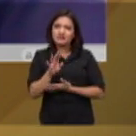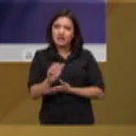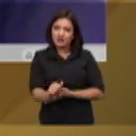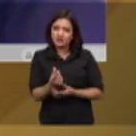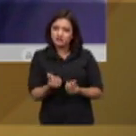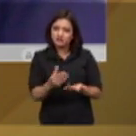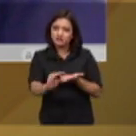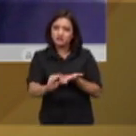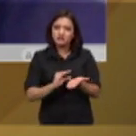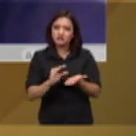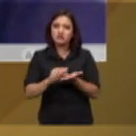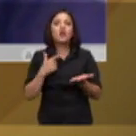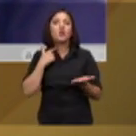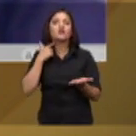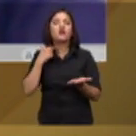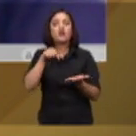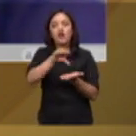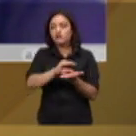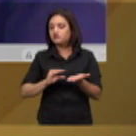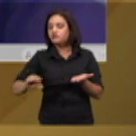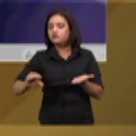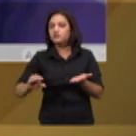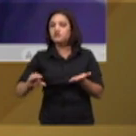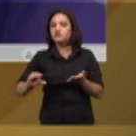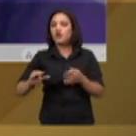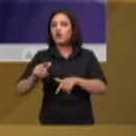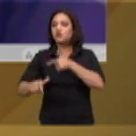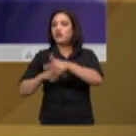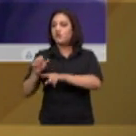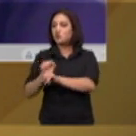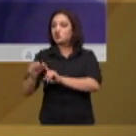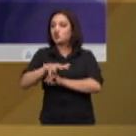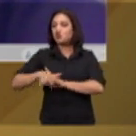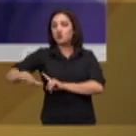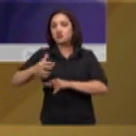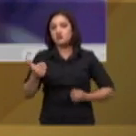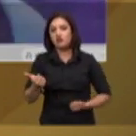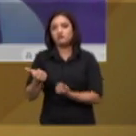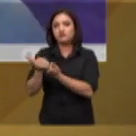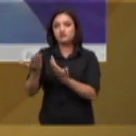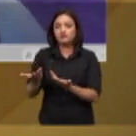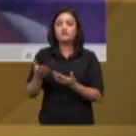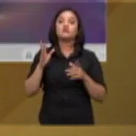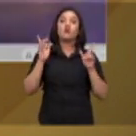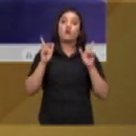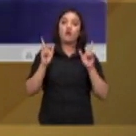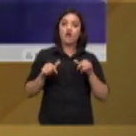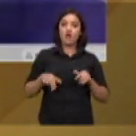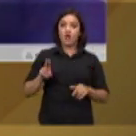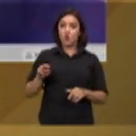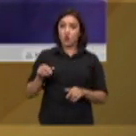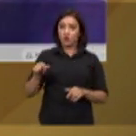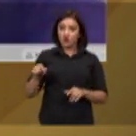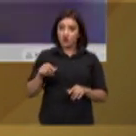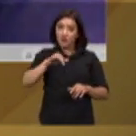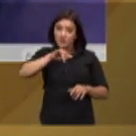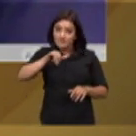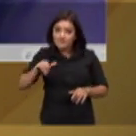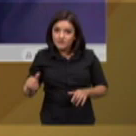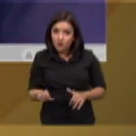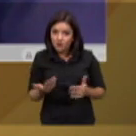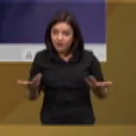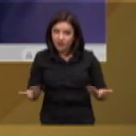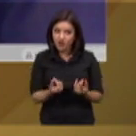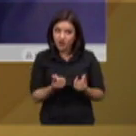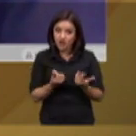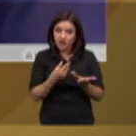uma aplicação social disso. Opta o Estado, opta a União por colher essa oportunidade de